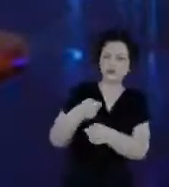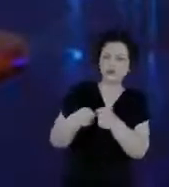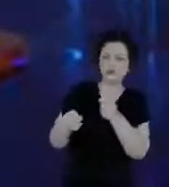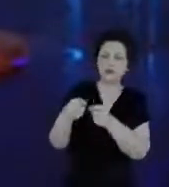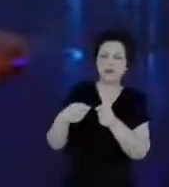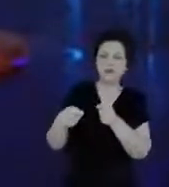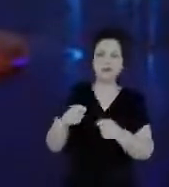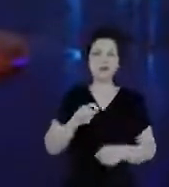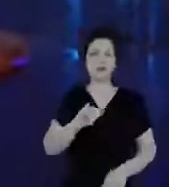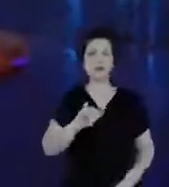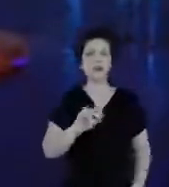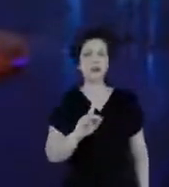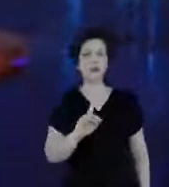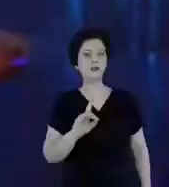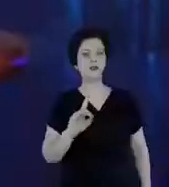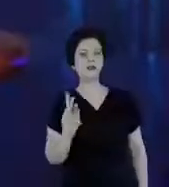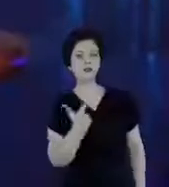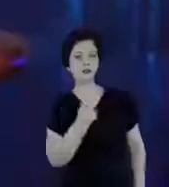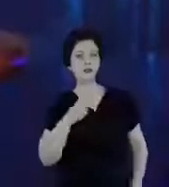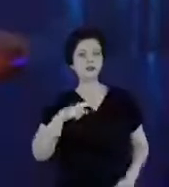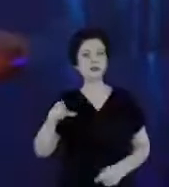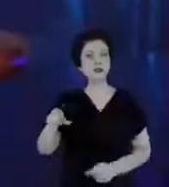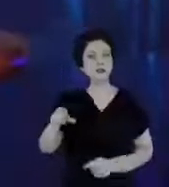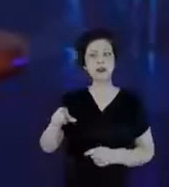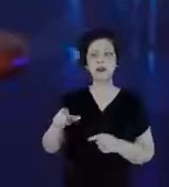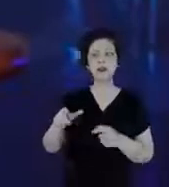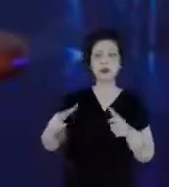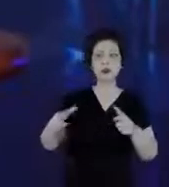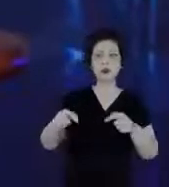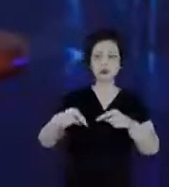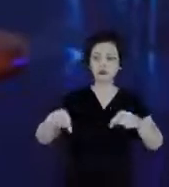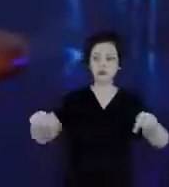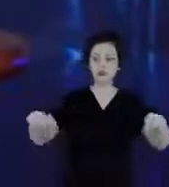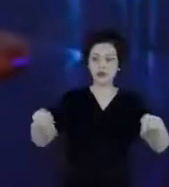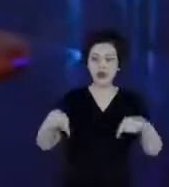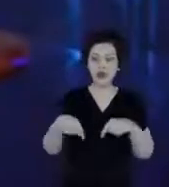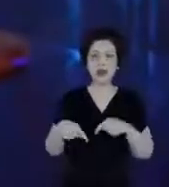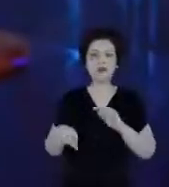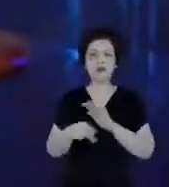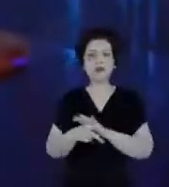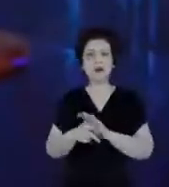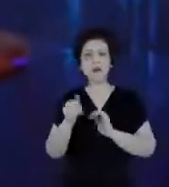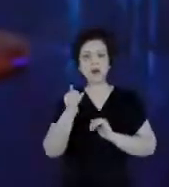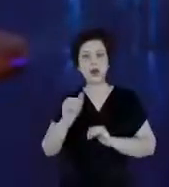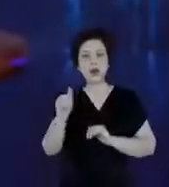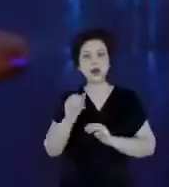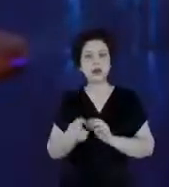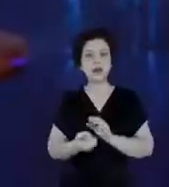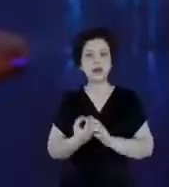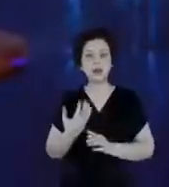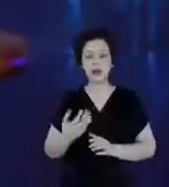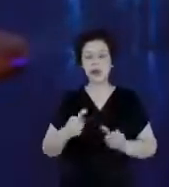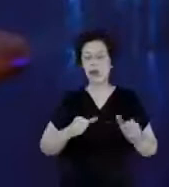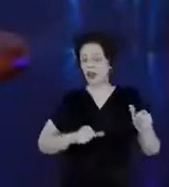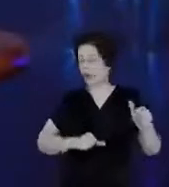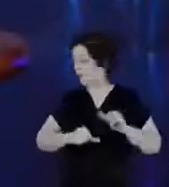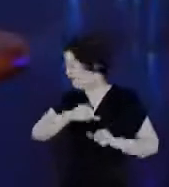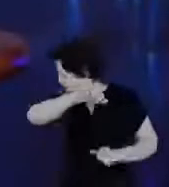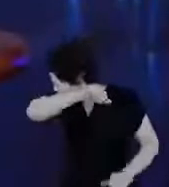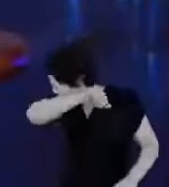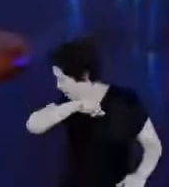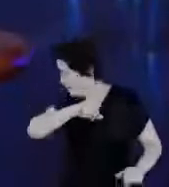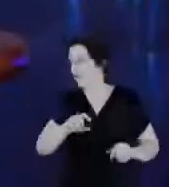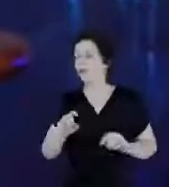IDH, onde tem os parques de geração de energia, é fantástico, é uma mudança radical, né? Só no estado